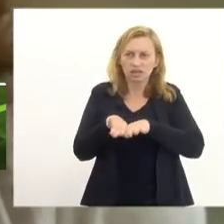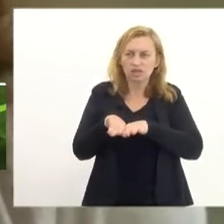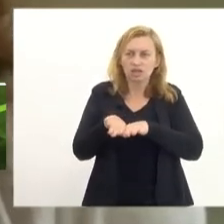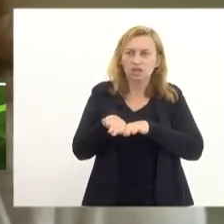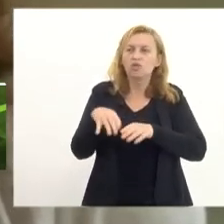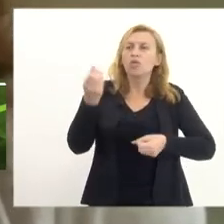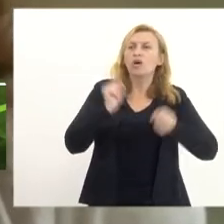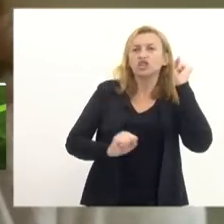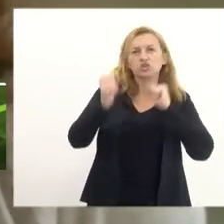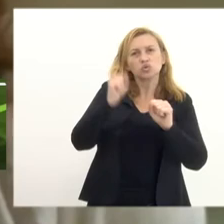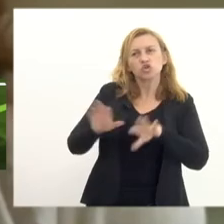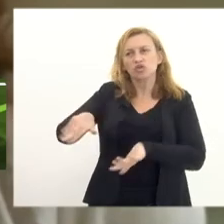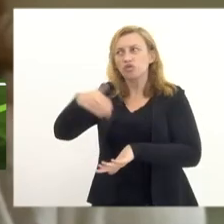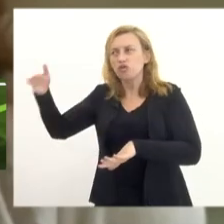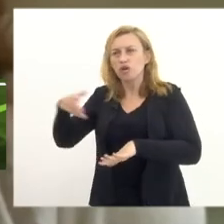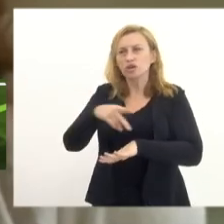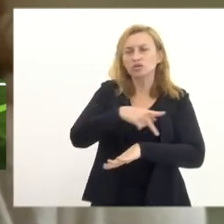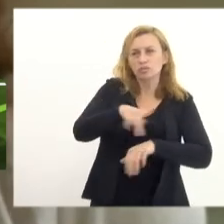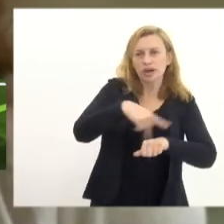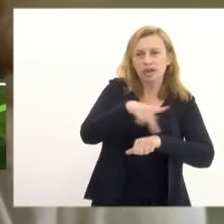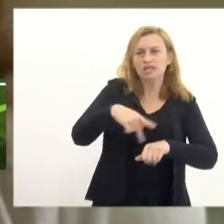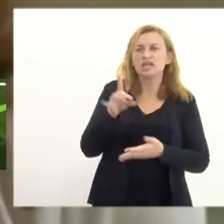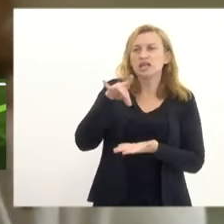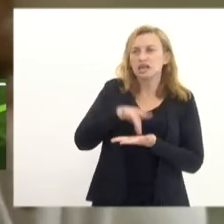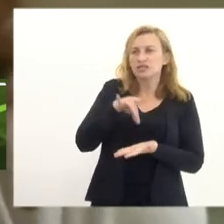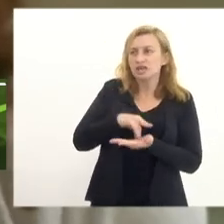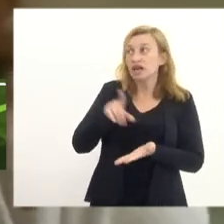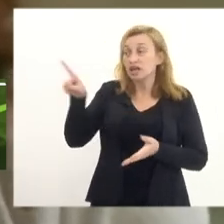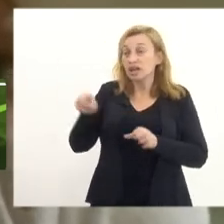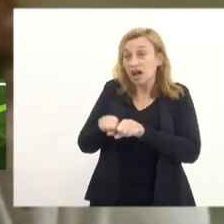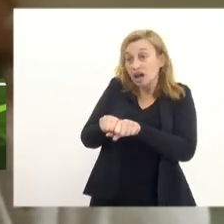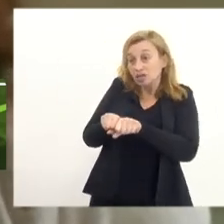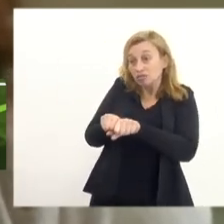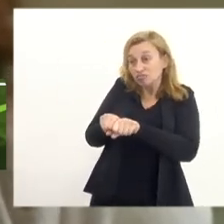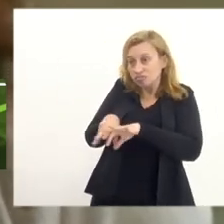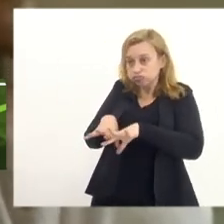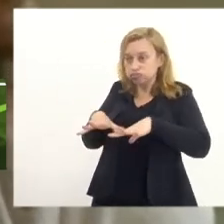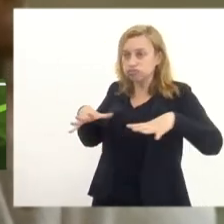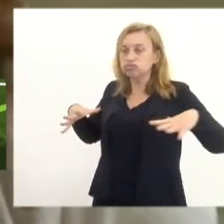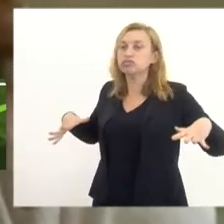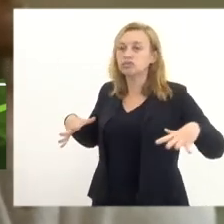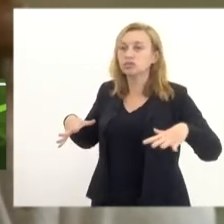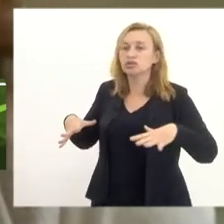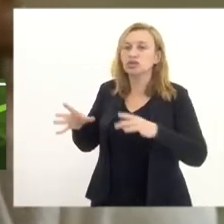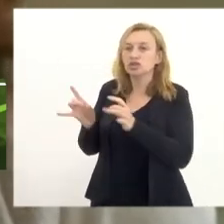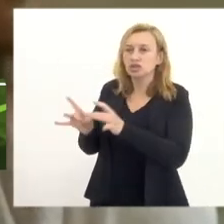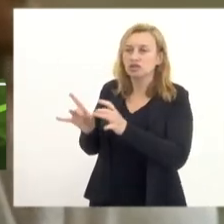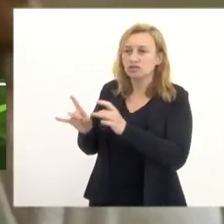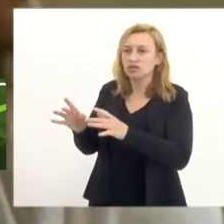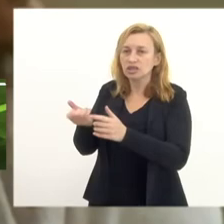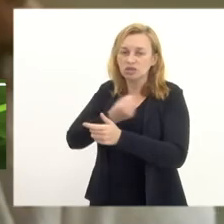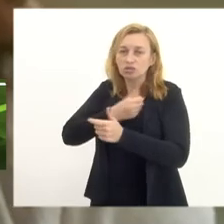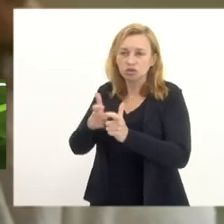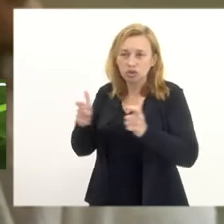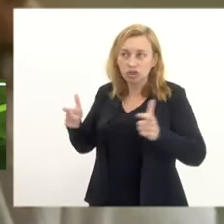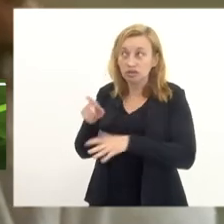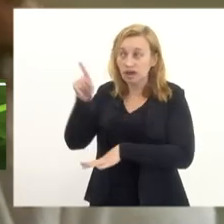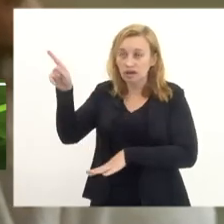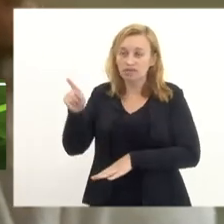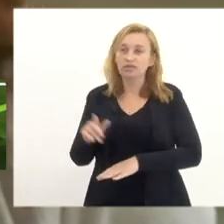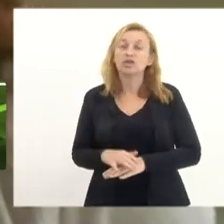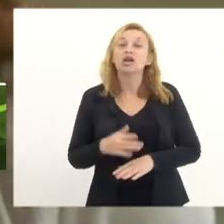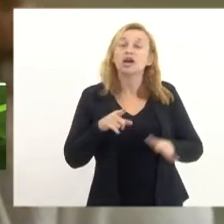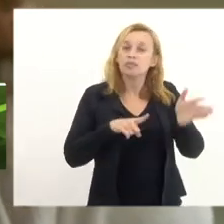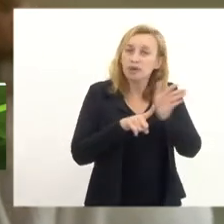indústria internacional, que, na verdade, tem um mercado amplo e contínuo o tempo todo, né? Então, essa